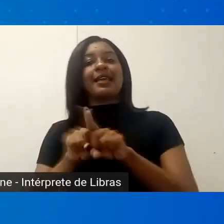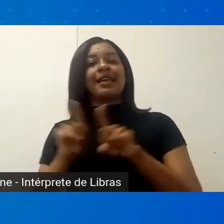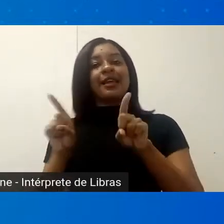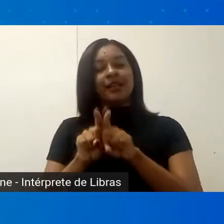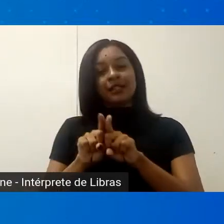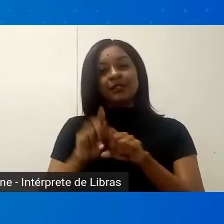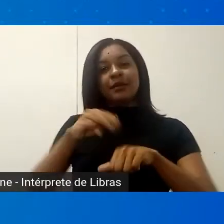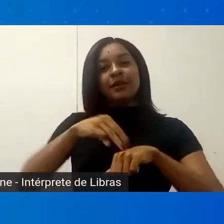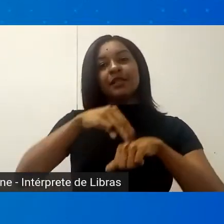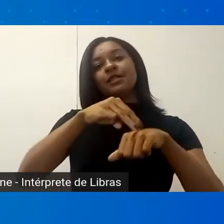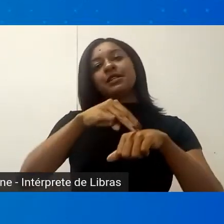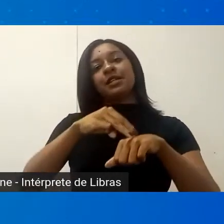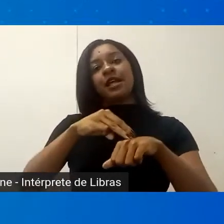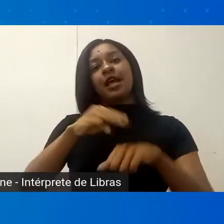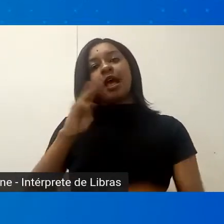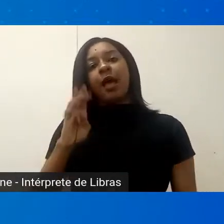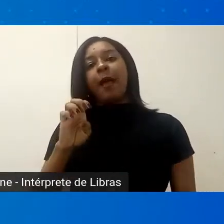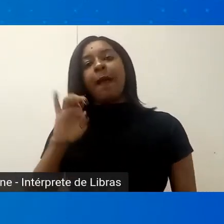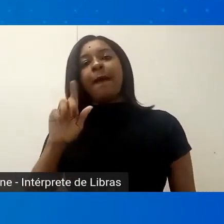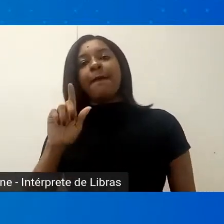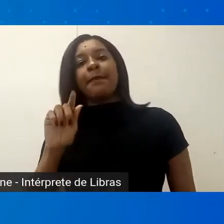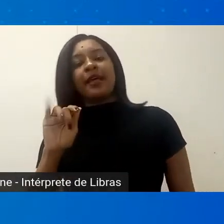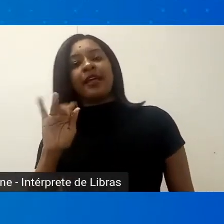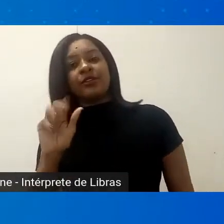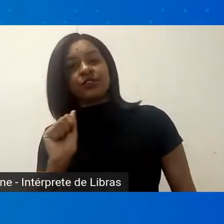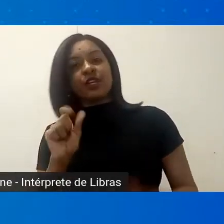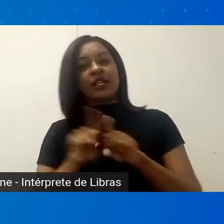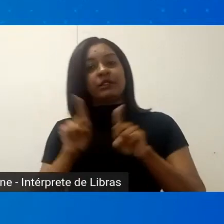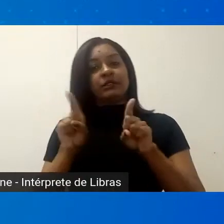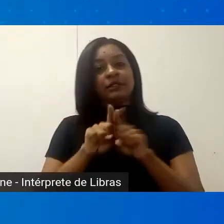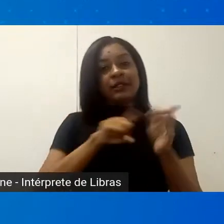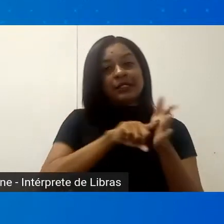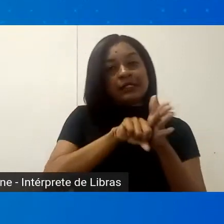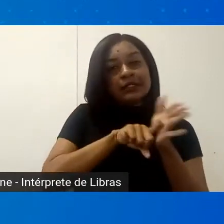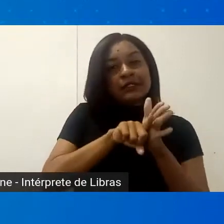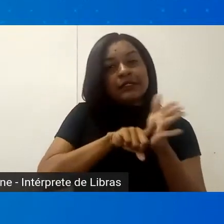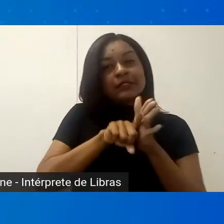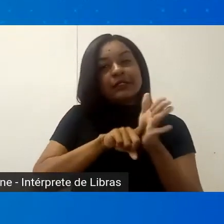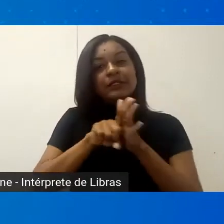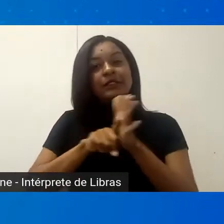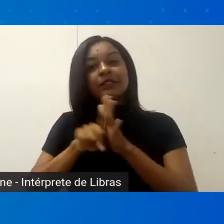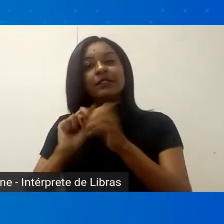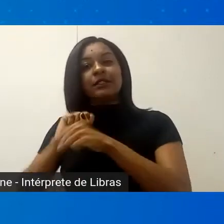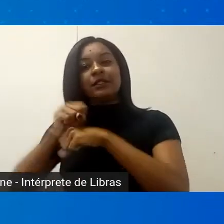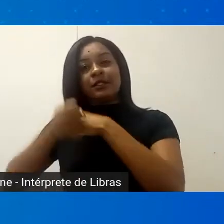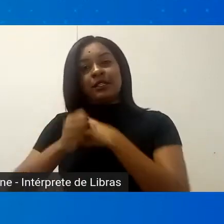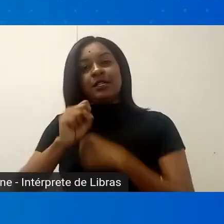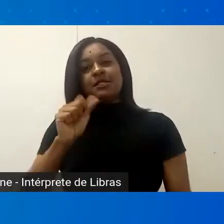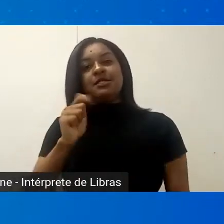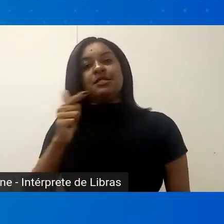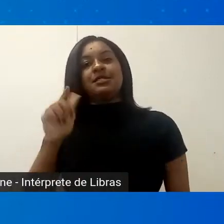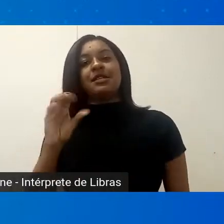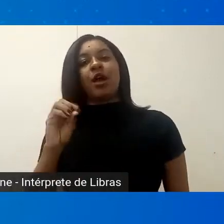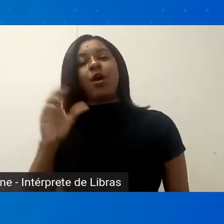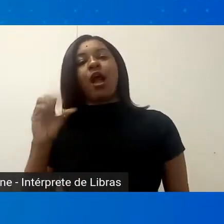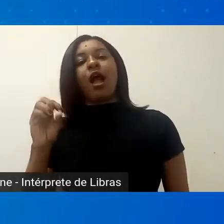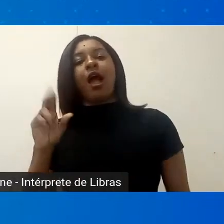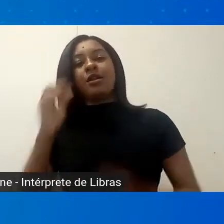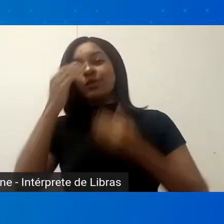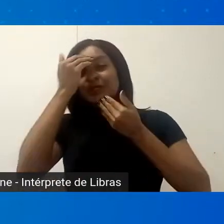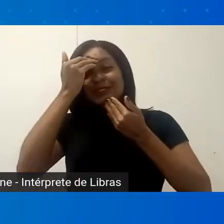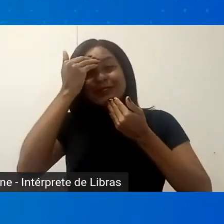físico-química pelo Instituto de química de São Carlos muito obrigada pela sua presença Professor